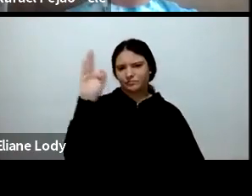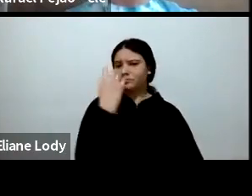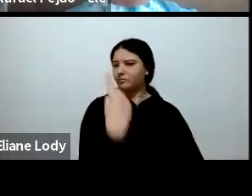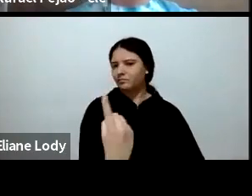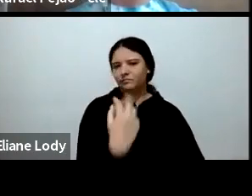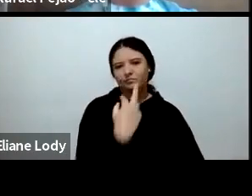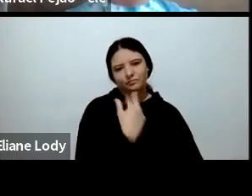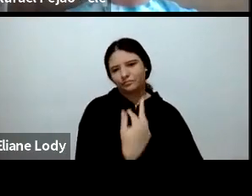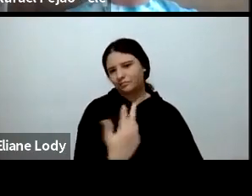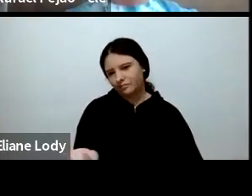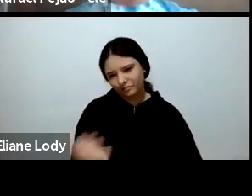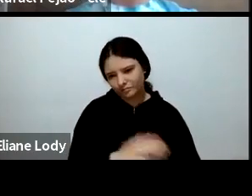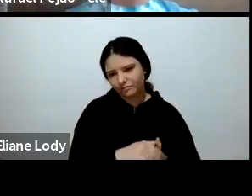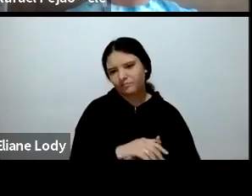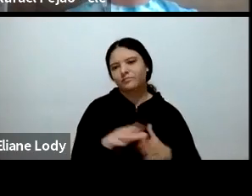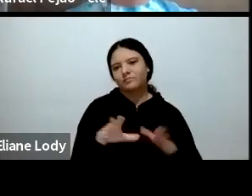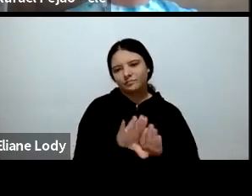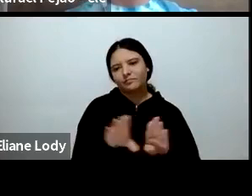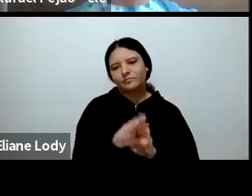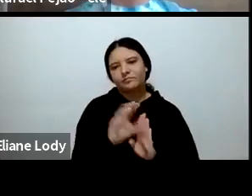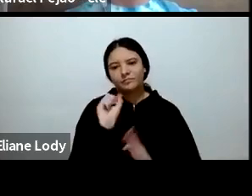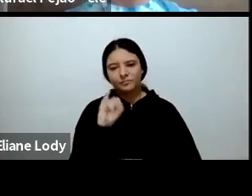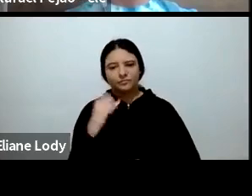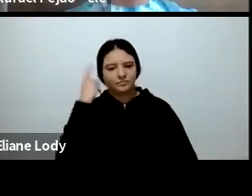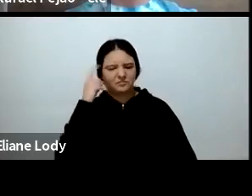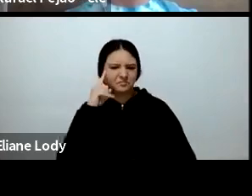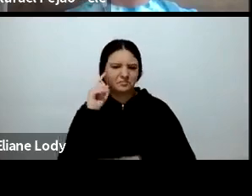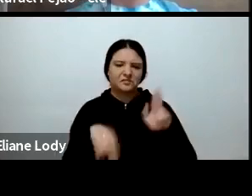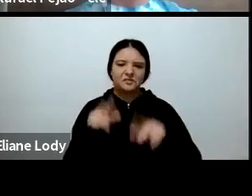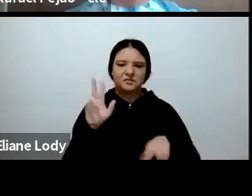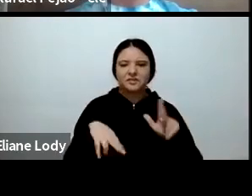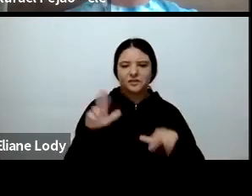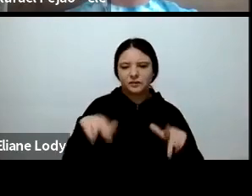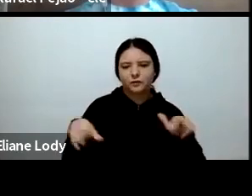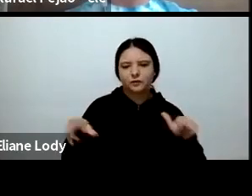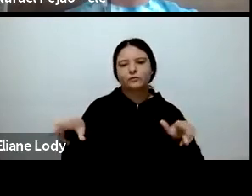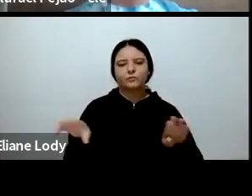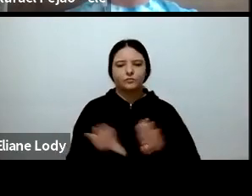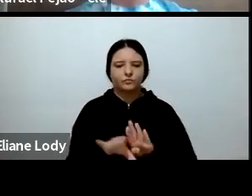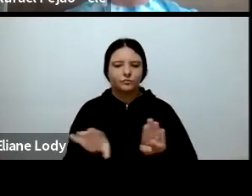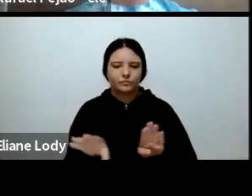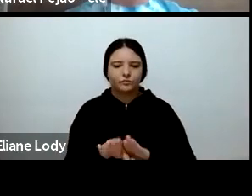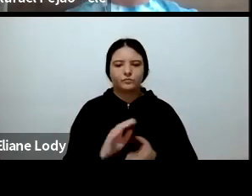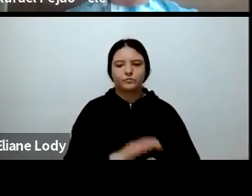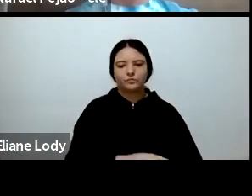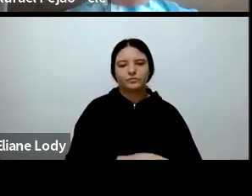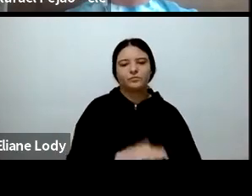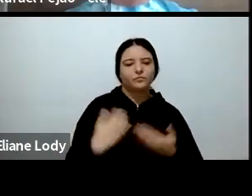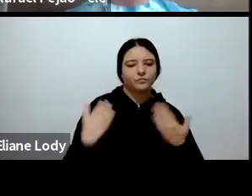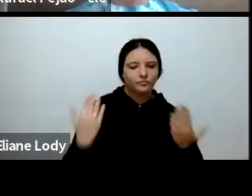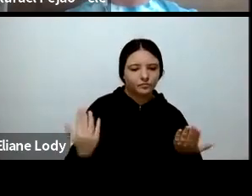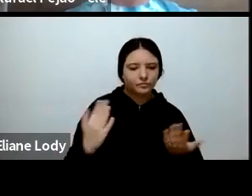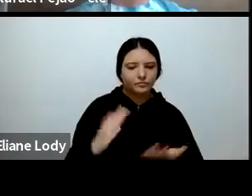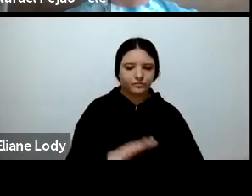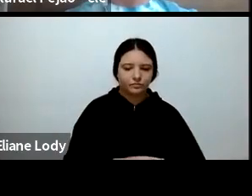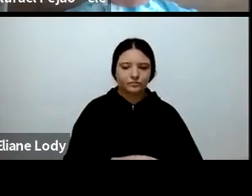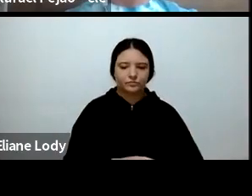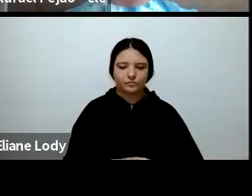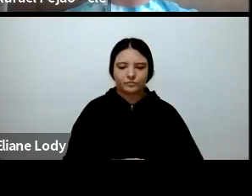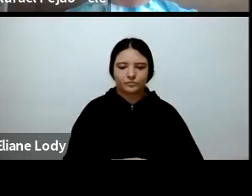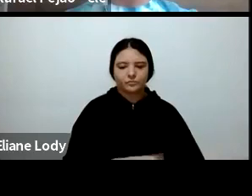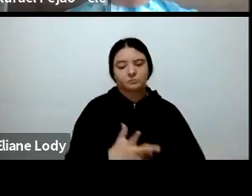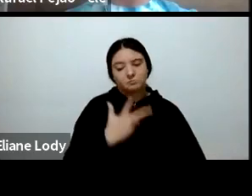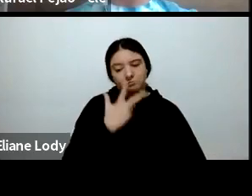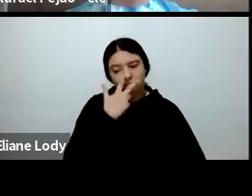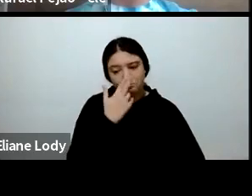né, inclusive do ponto de vista da variedade, né, ou seja, então, assim, eu acho que, assim, a